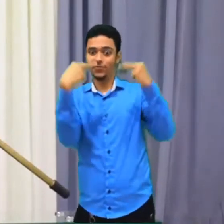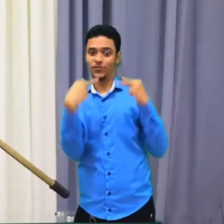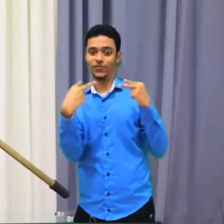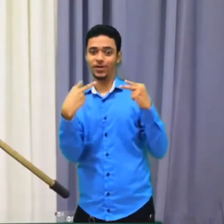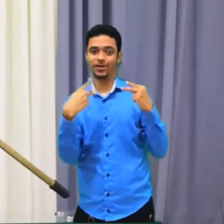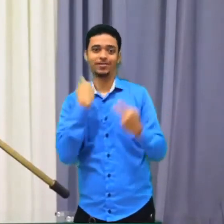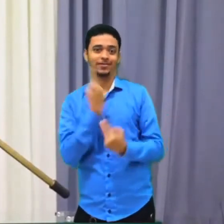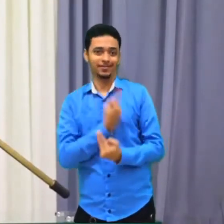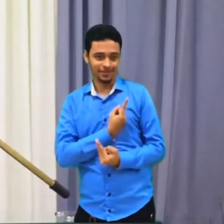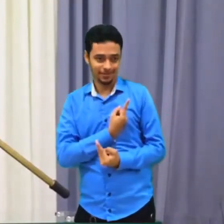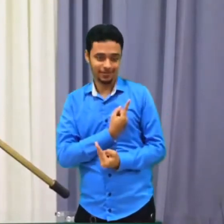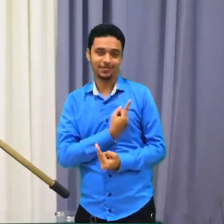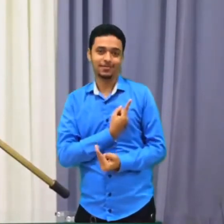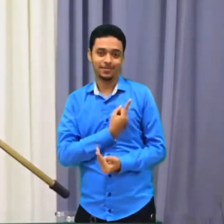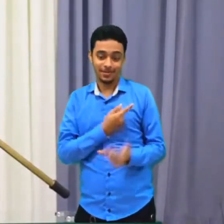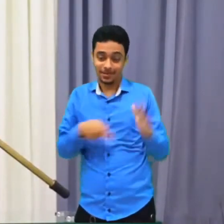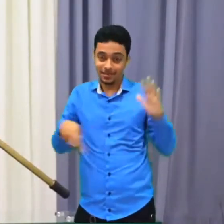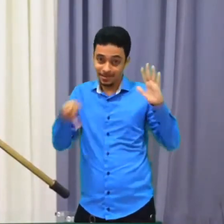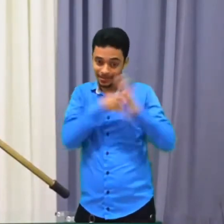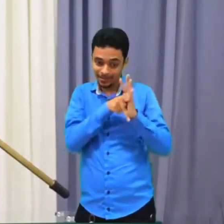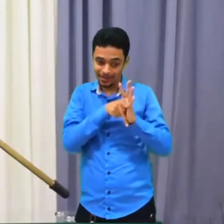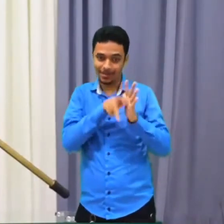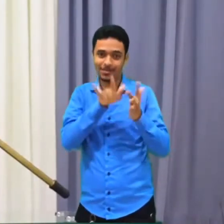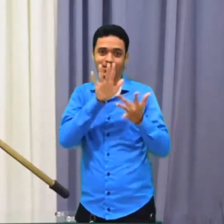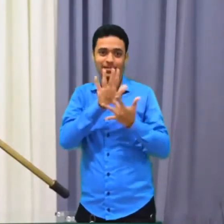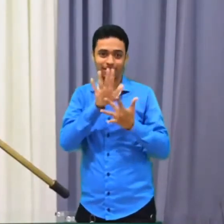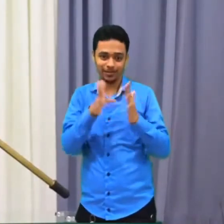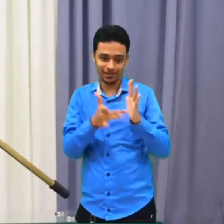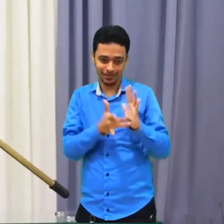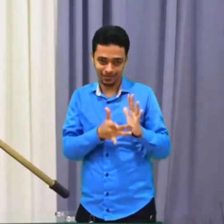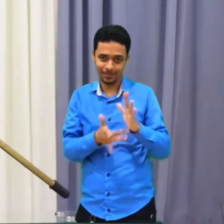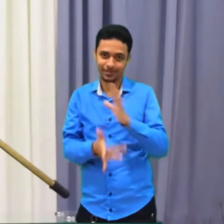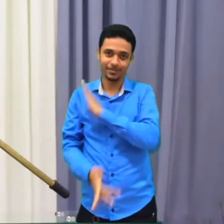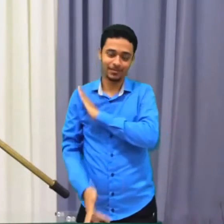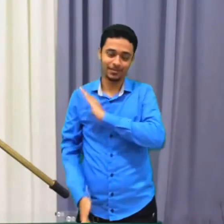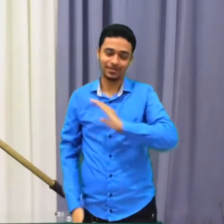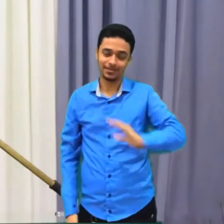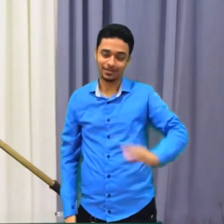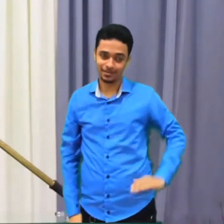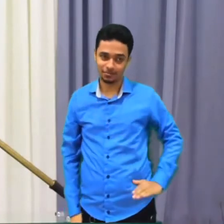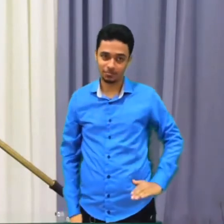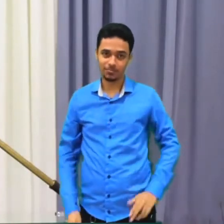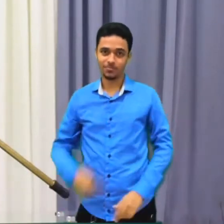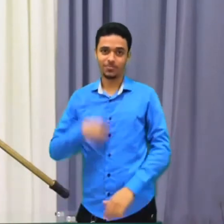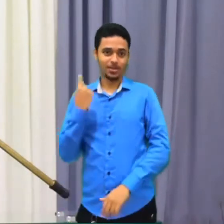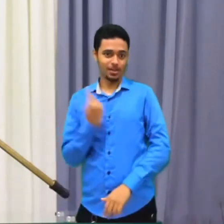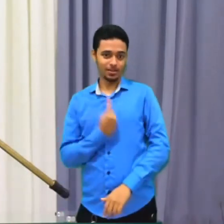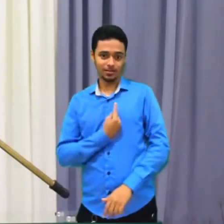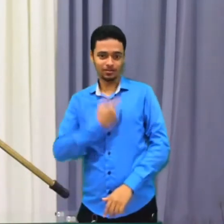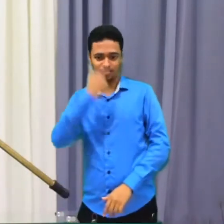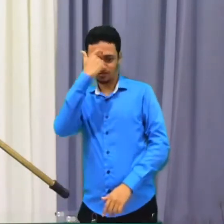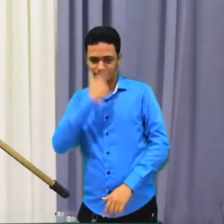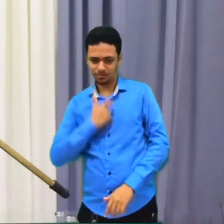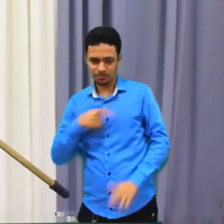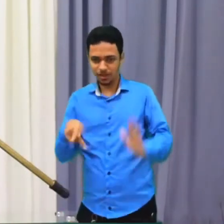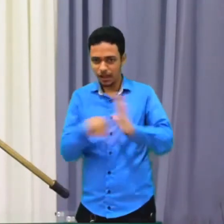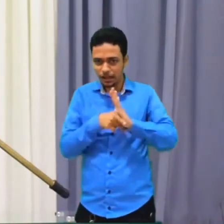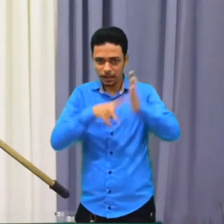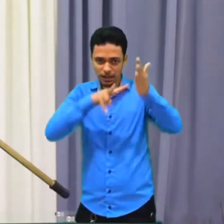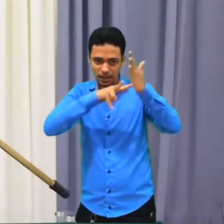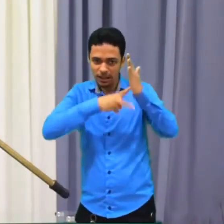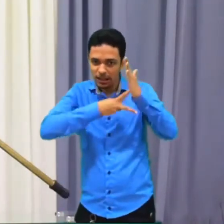nós somos de Jesus Cristo. Nós não somos de um